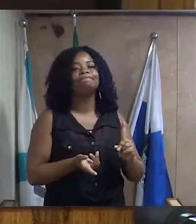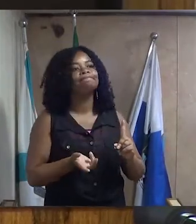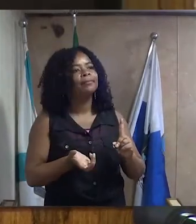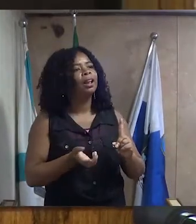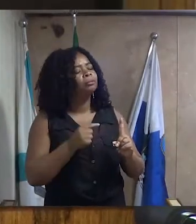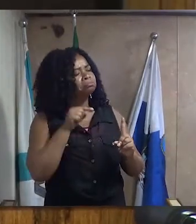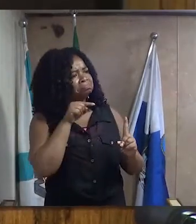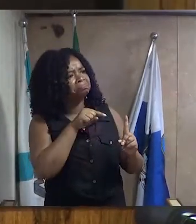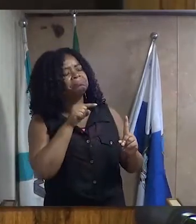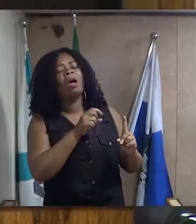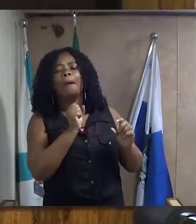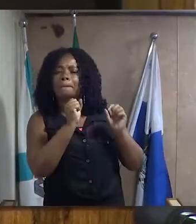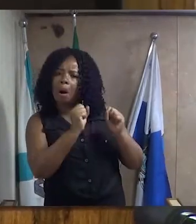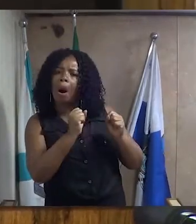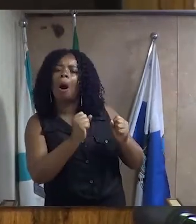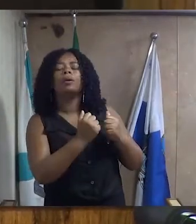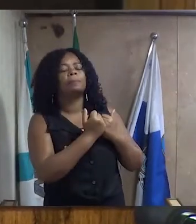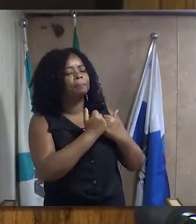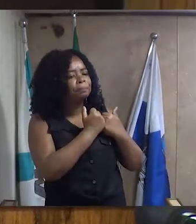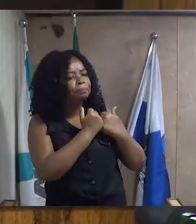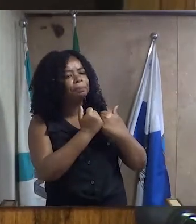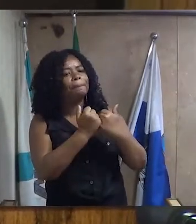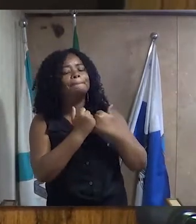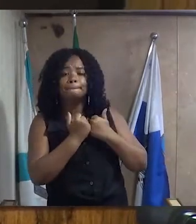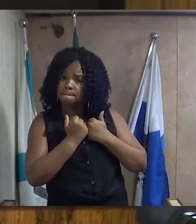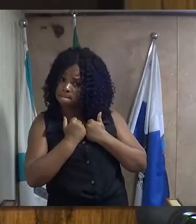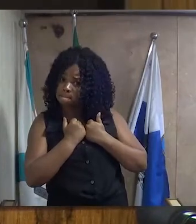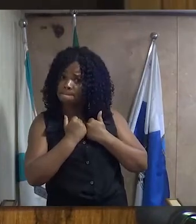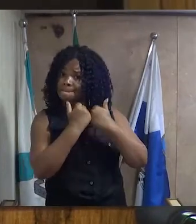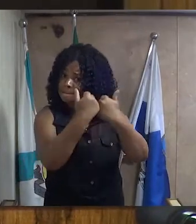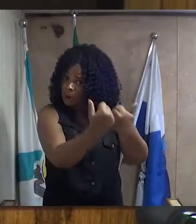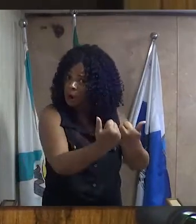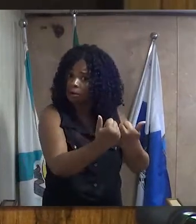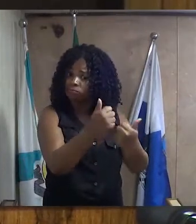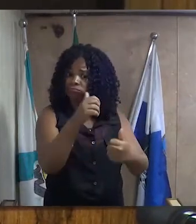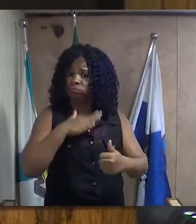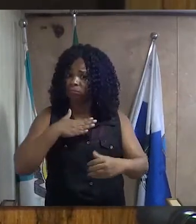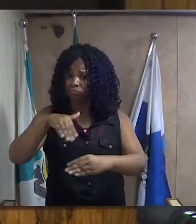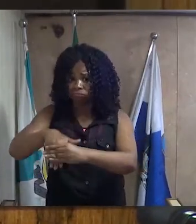Vossa Excelência pode contar com meu apoio e meu voto